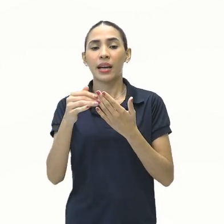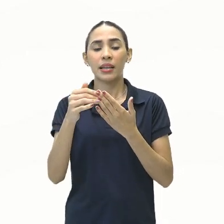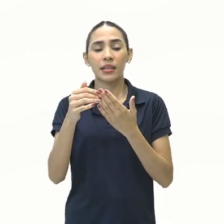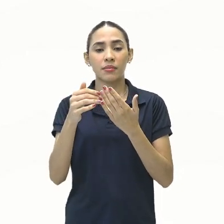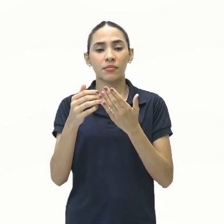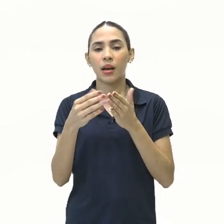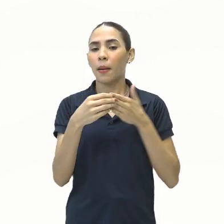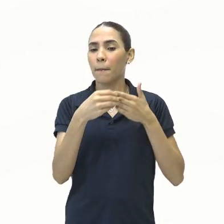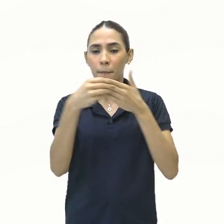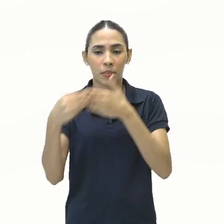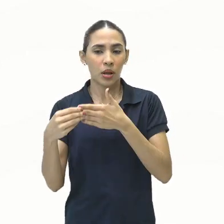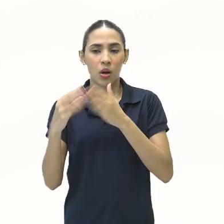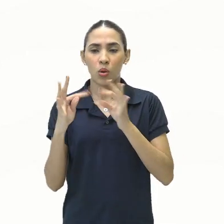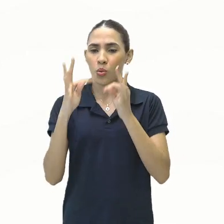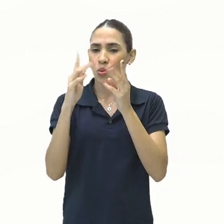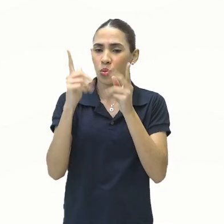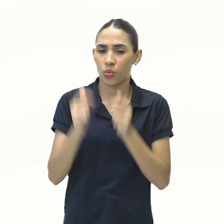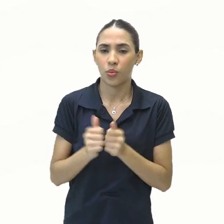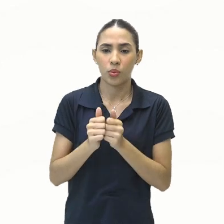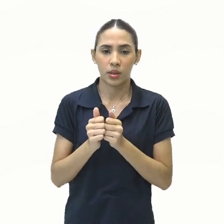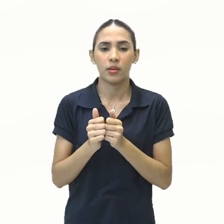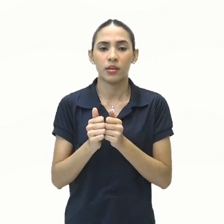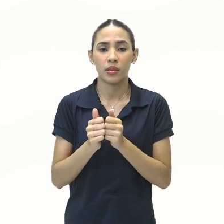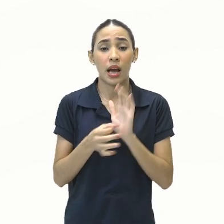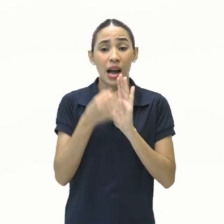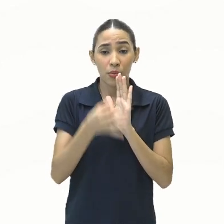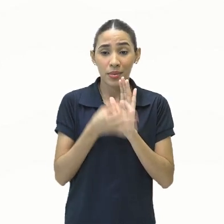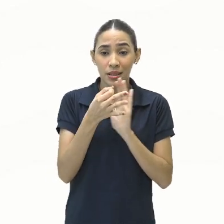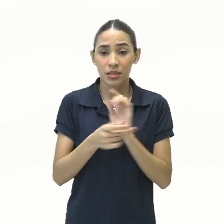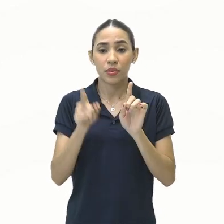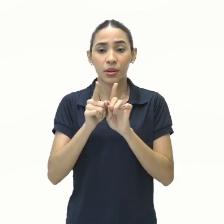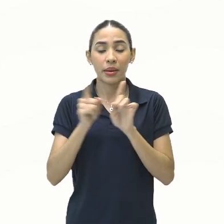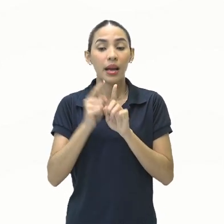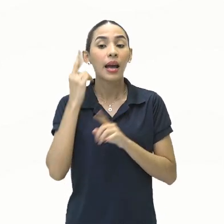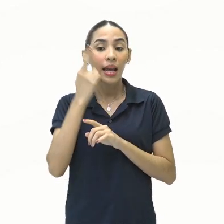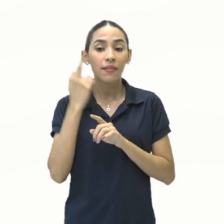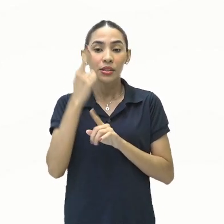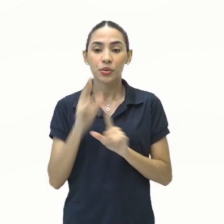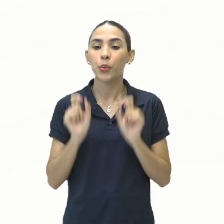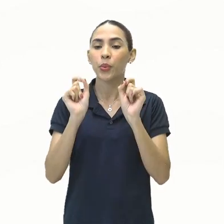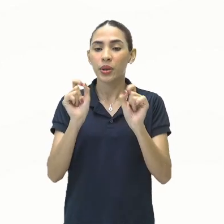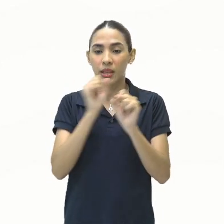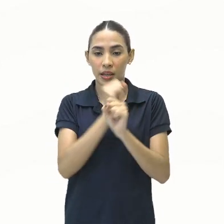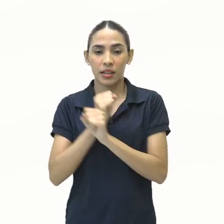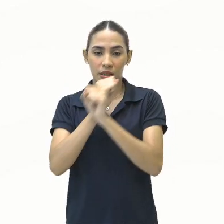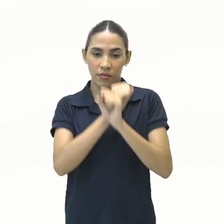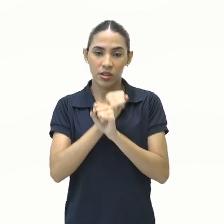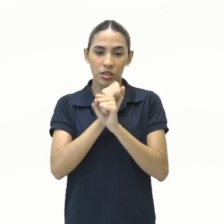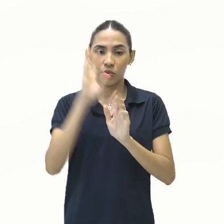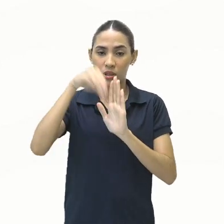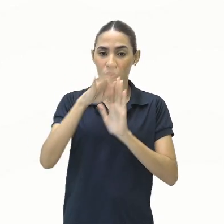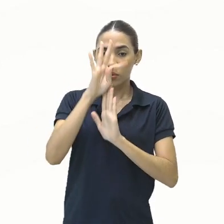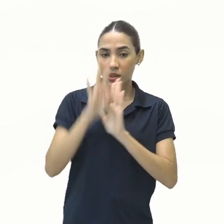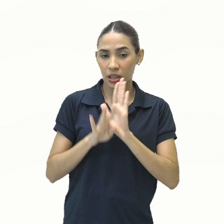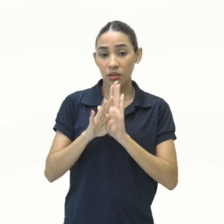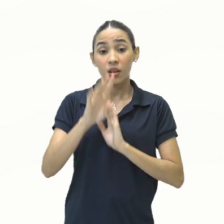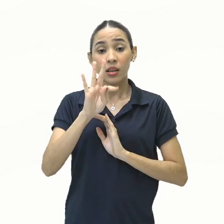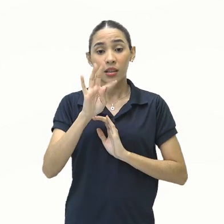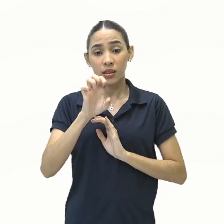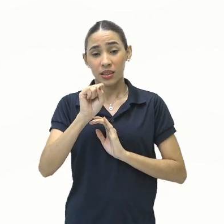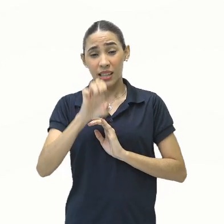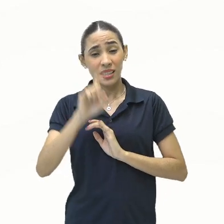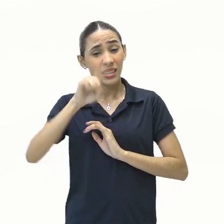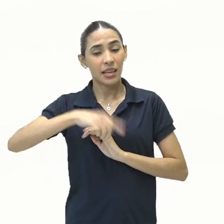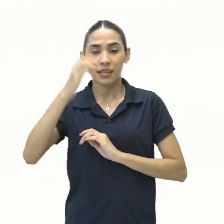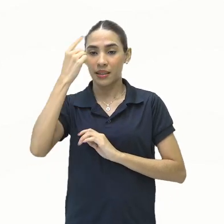falar, toda a argumentação e refletir o que vai ser defendido nele. Então, a tese é o ponto